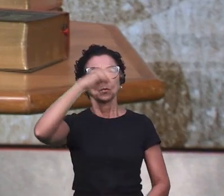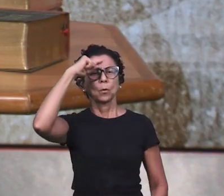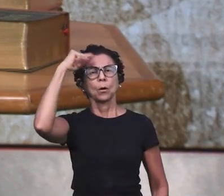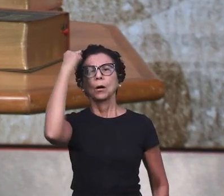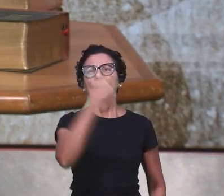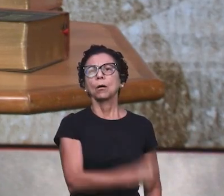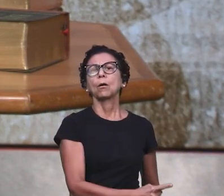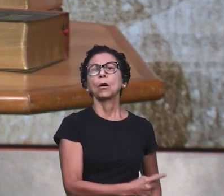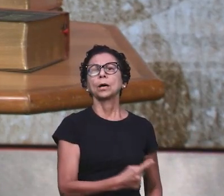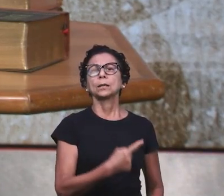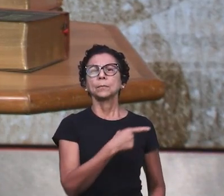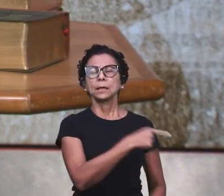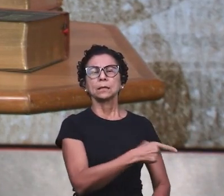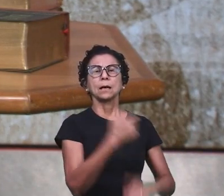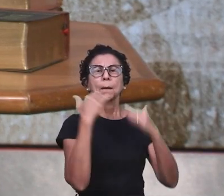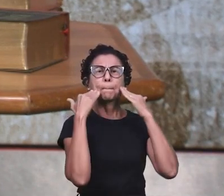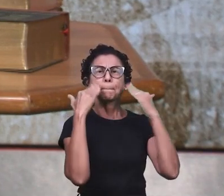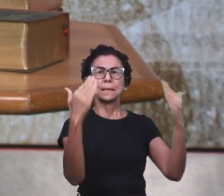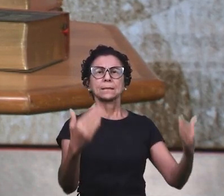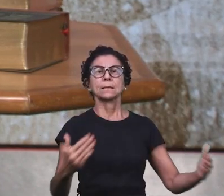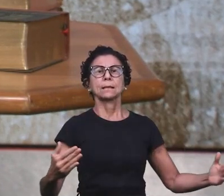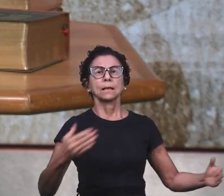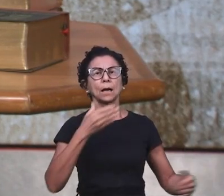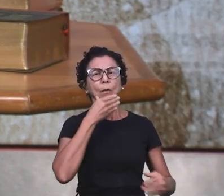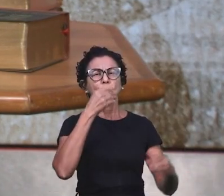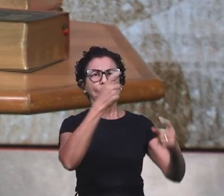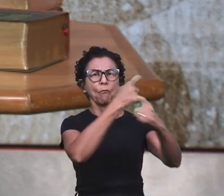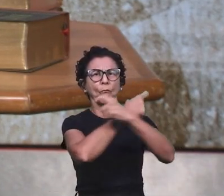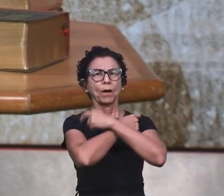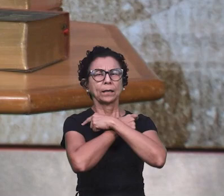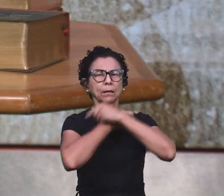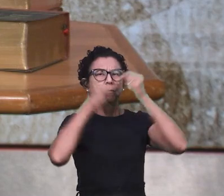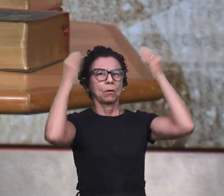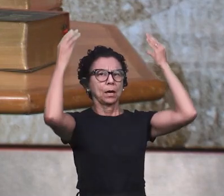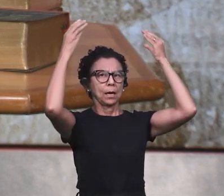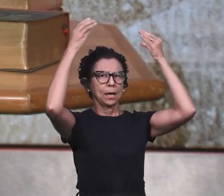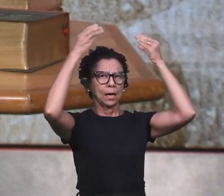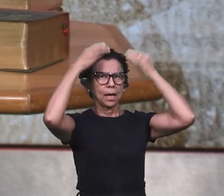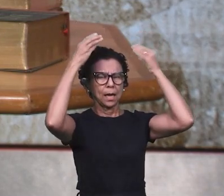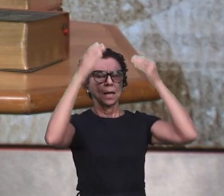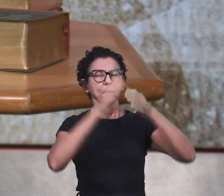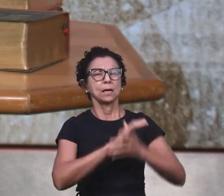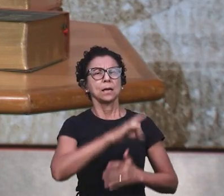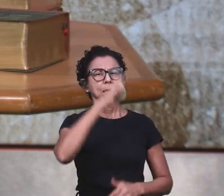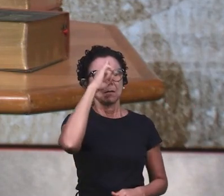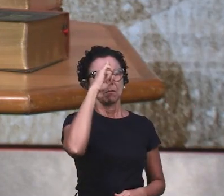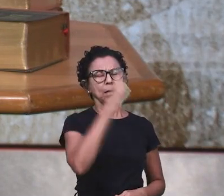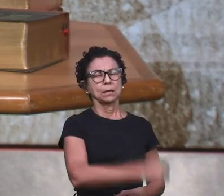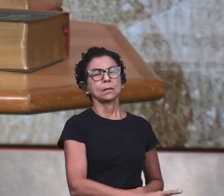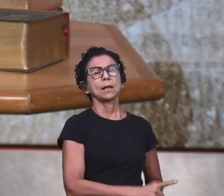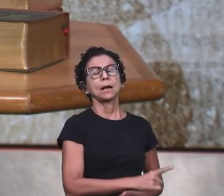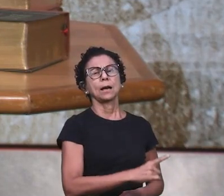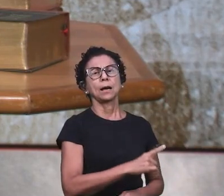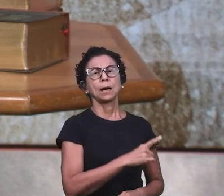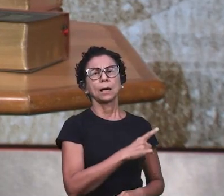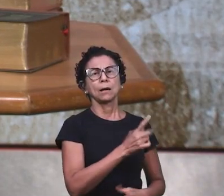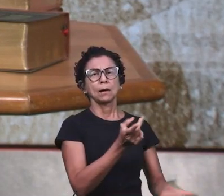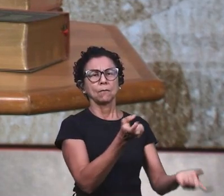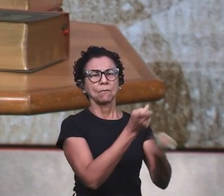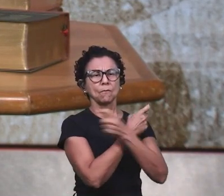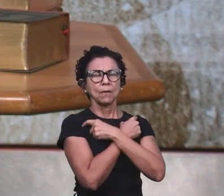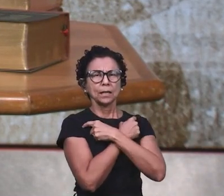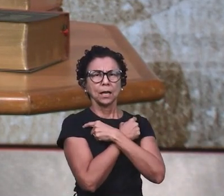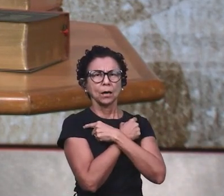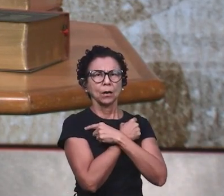ele estivesse diante de Faraó com a ordem do Senhor, para que Faraó deixasse o seu povo sair